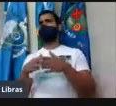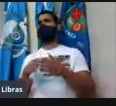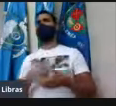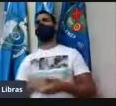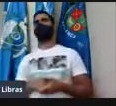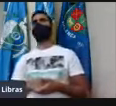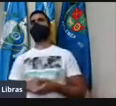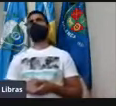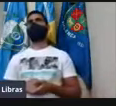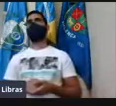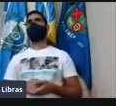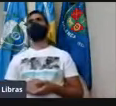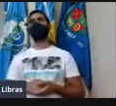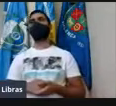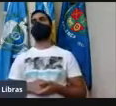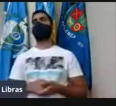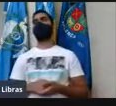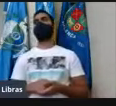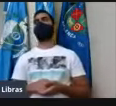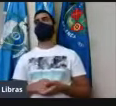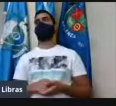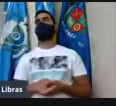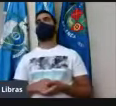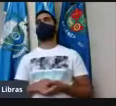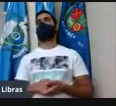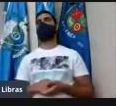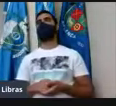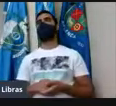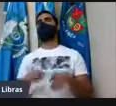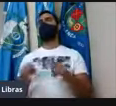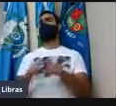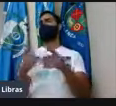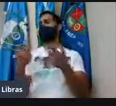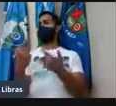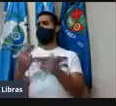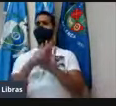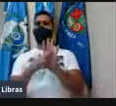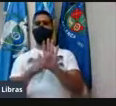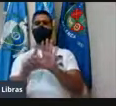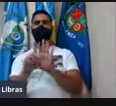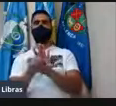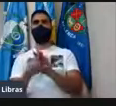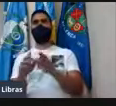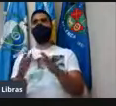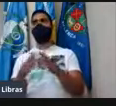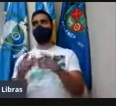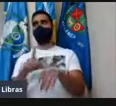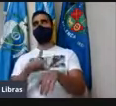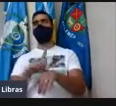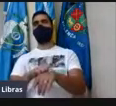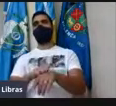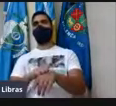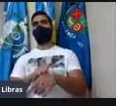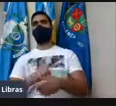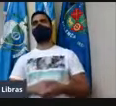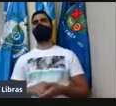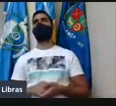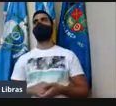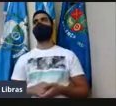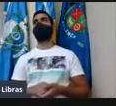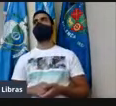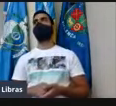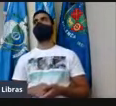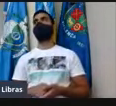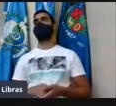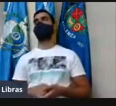que conste em ata, que assine com os rigores da lei. Vou pedir mais um tempinho, que o senhor concedeu democraticamente para